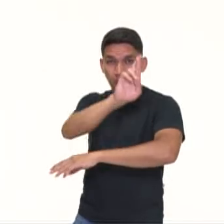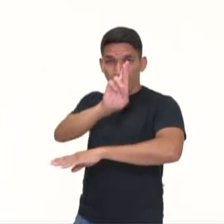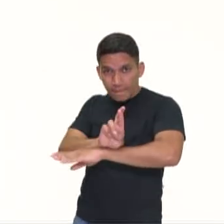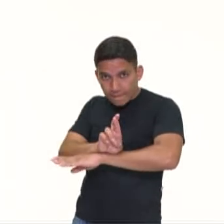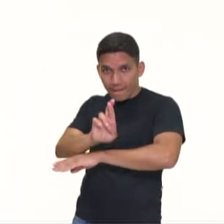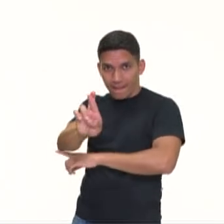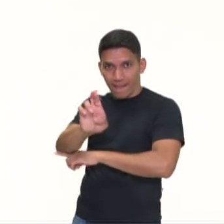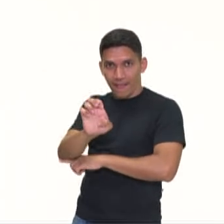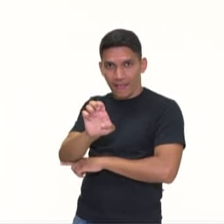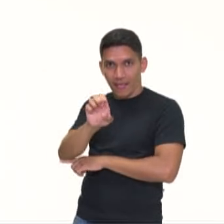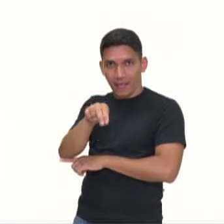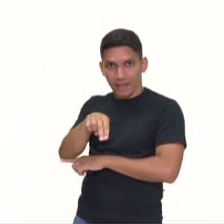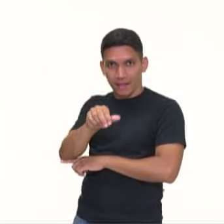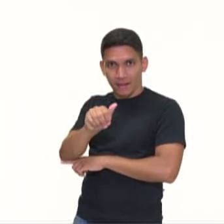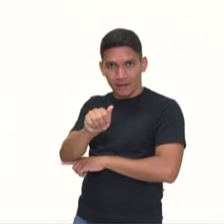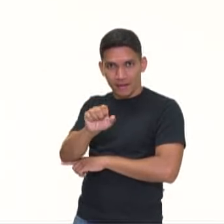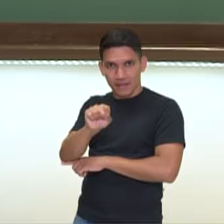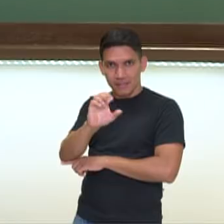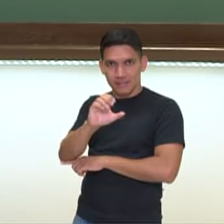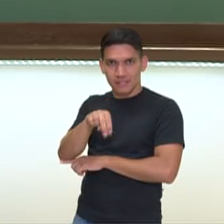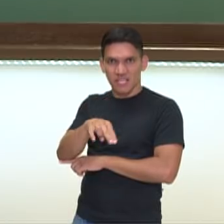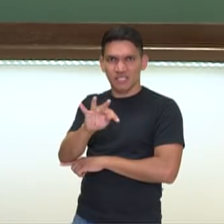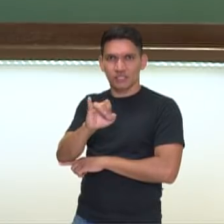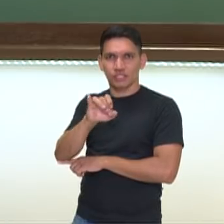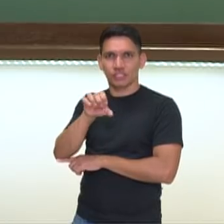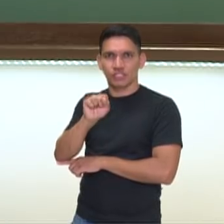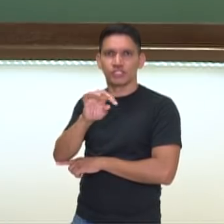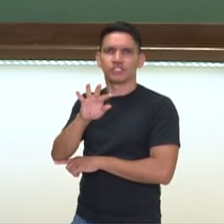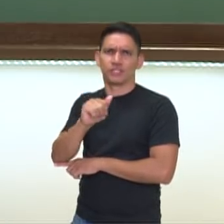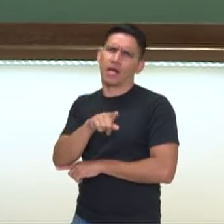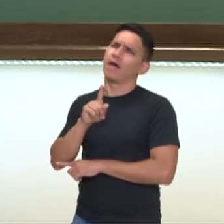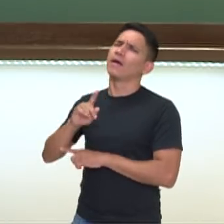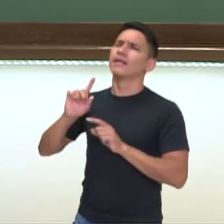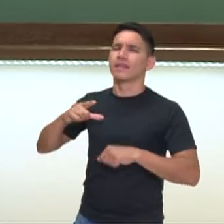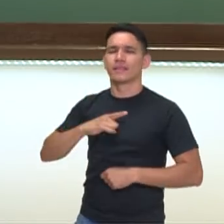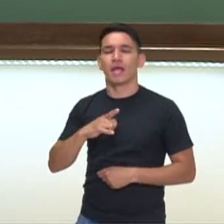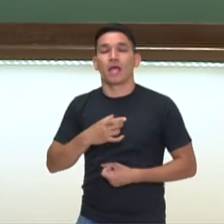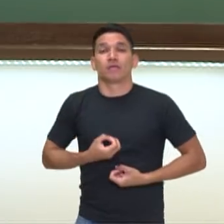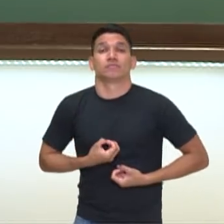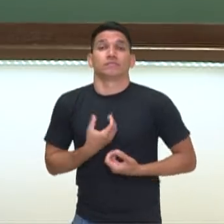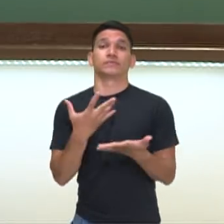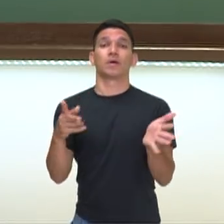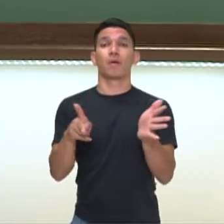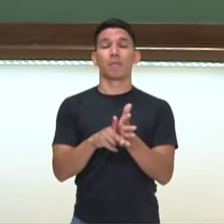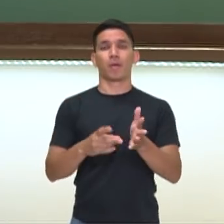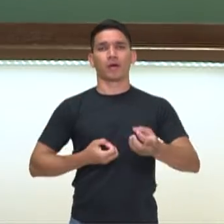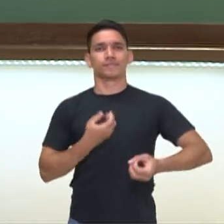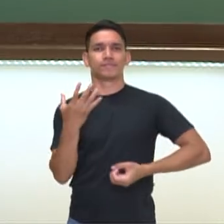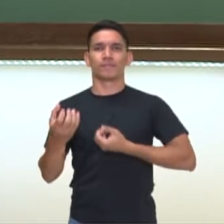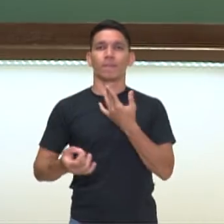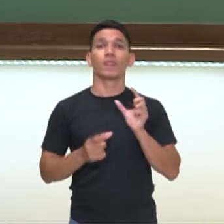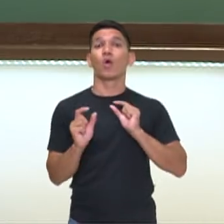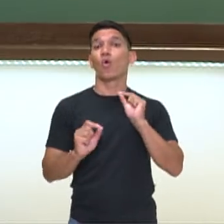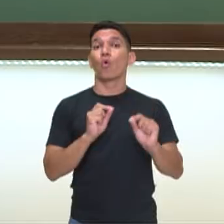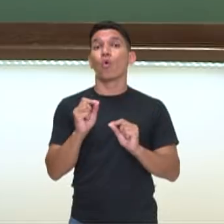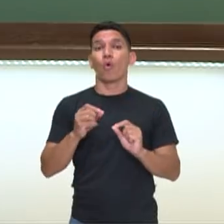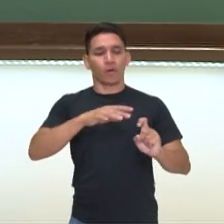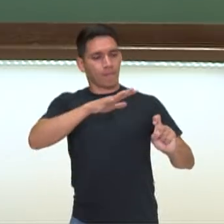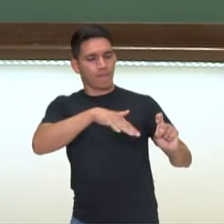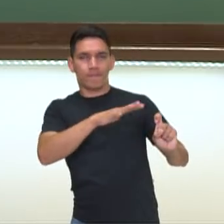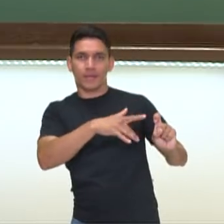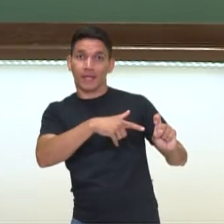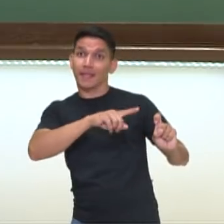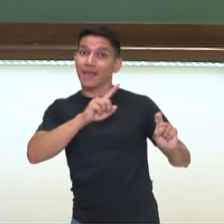quem proferia o mito era o poeta Rapsódios. É um nome apenas para dizer que eram transmitidos os mitos por